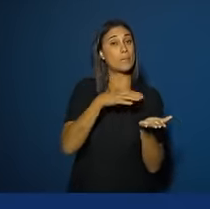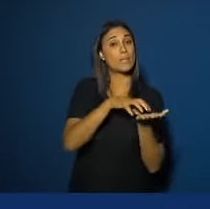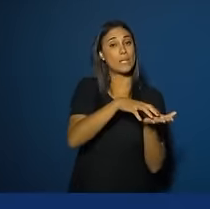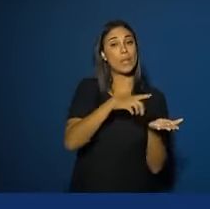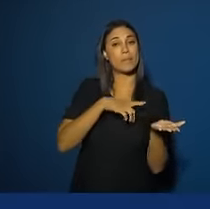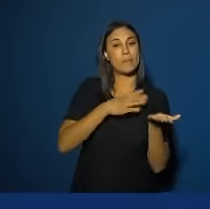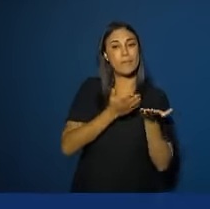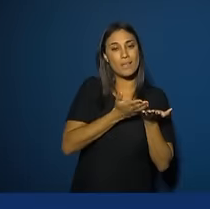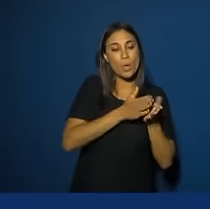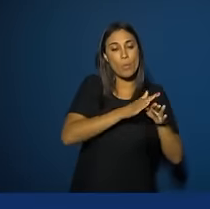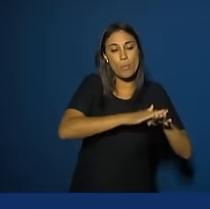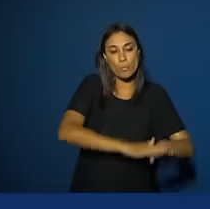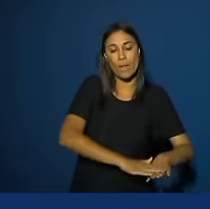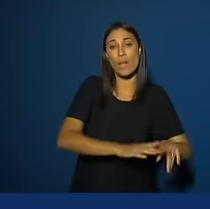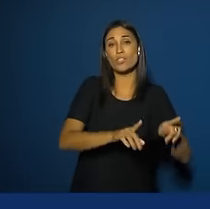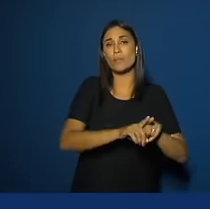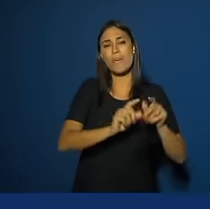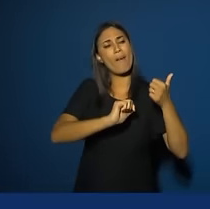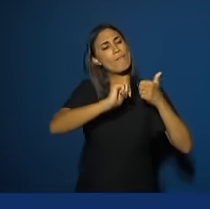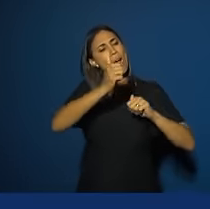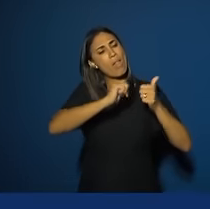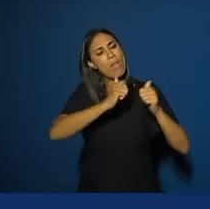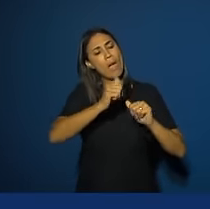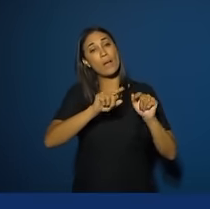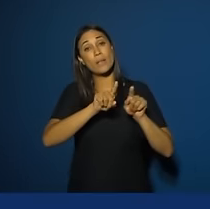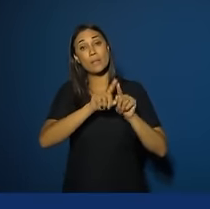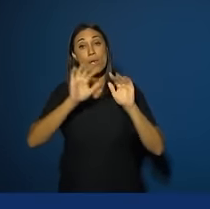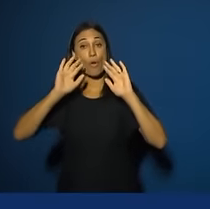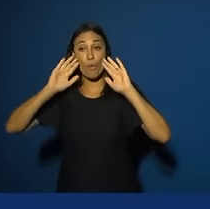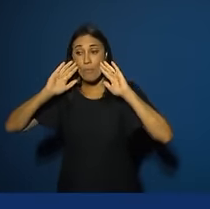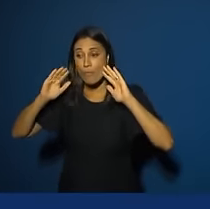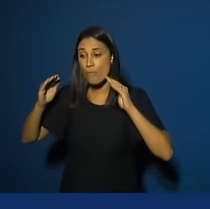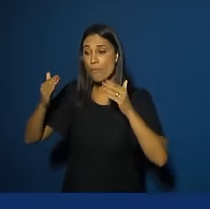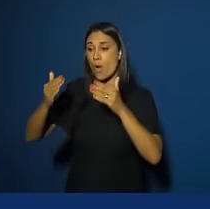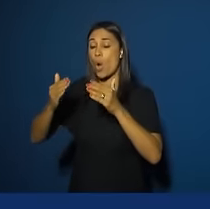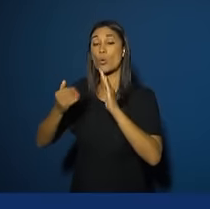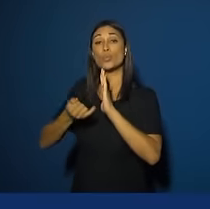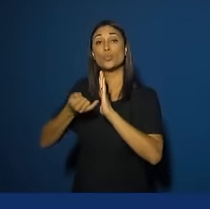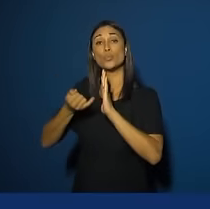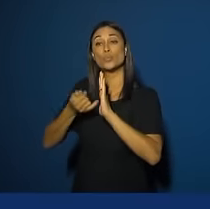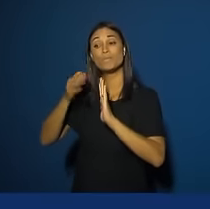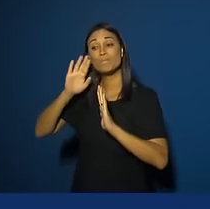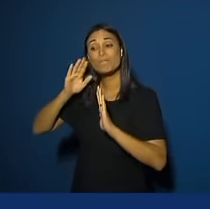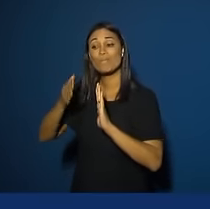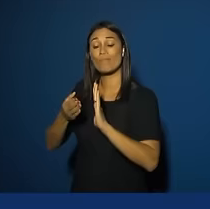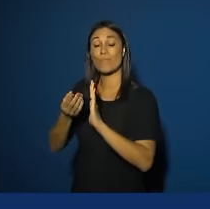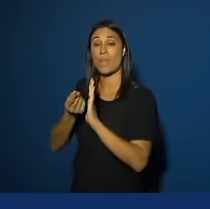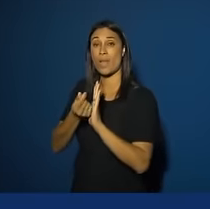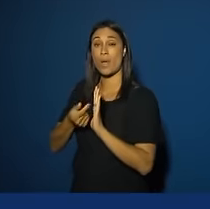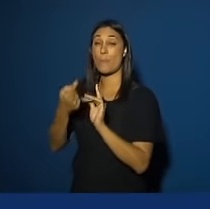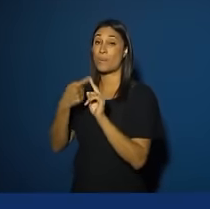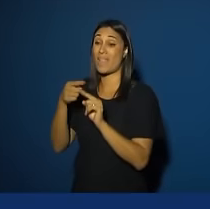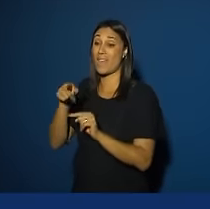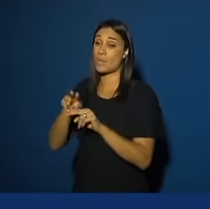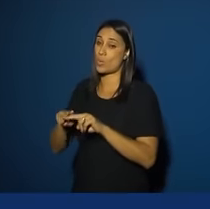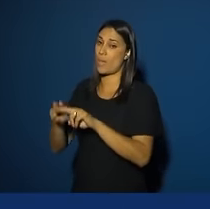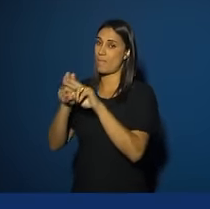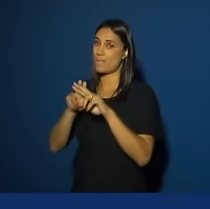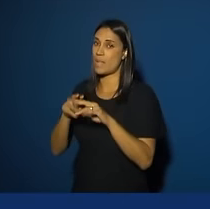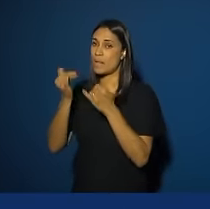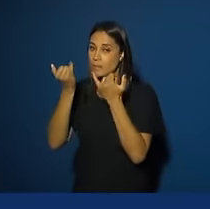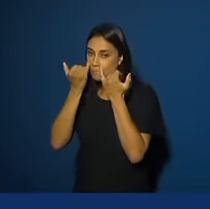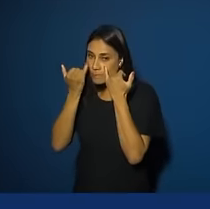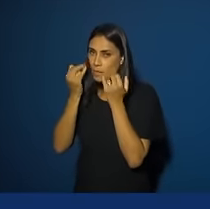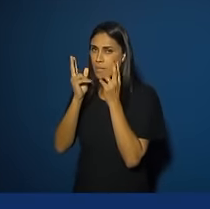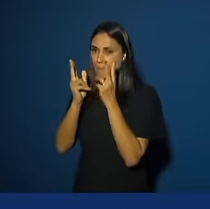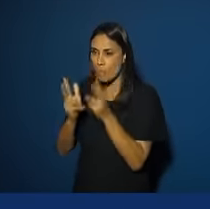essa humildade de analisar esses dados do início do ano e focar muito na questão da inflação, porque essa, no fundo, não é revisada, o dado é